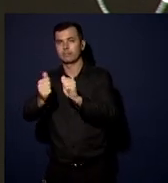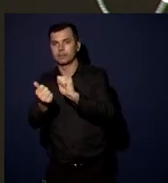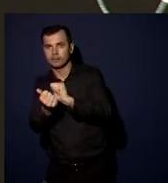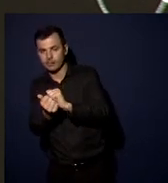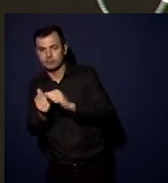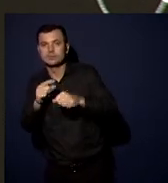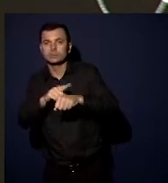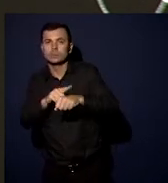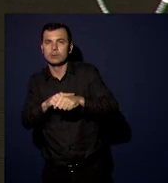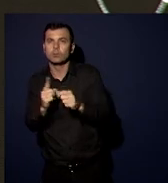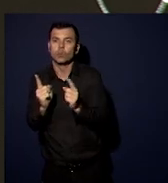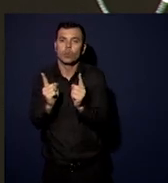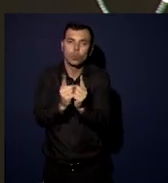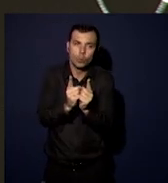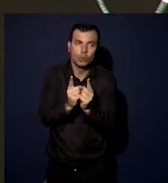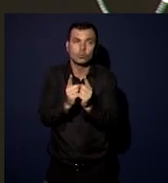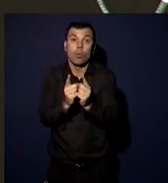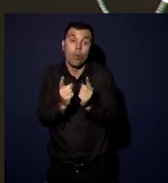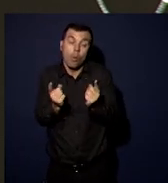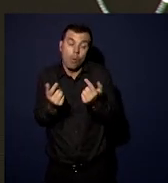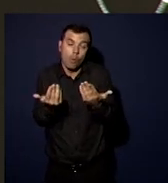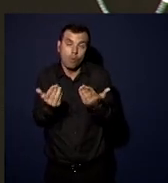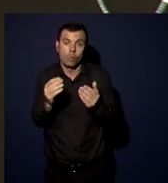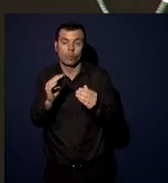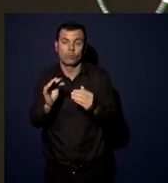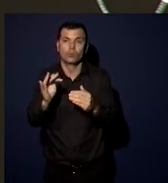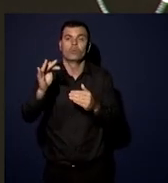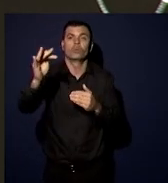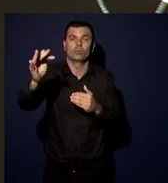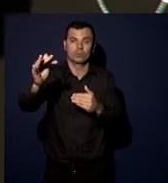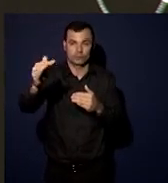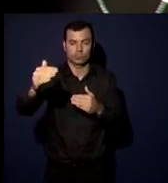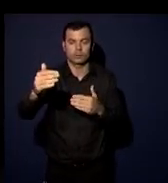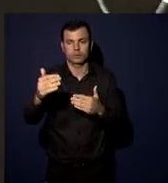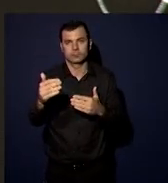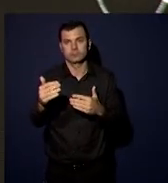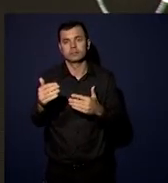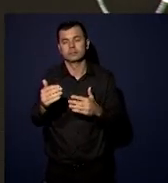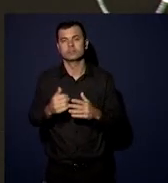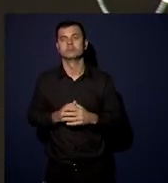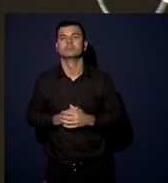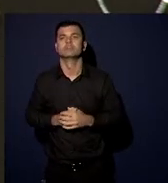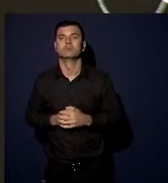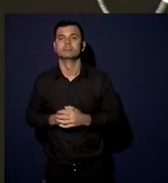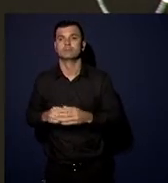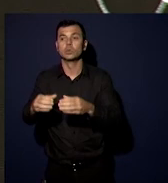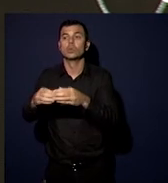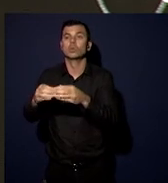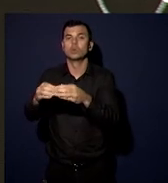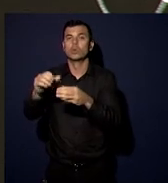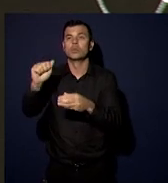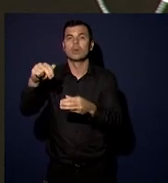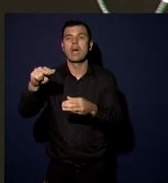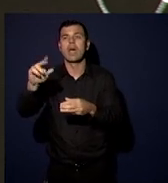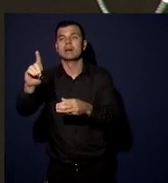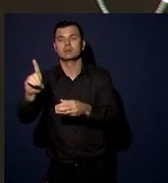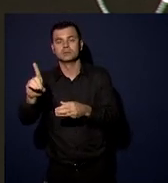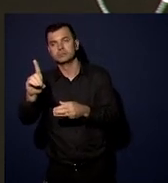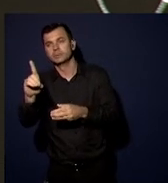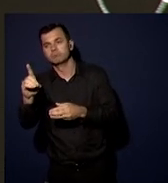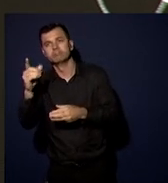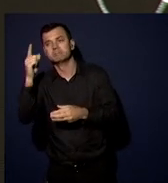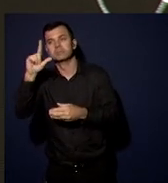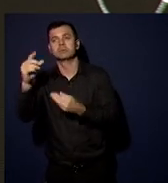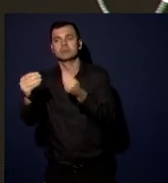prazo como isso Isso idealmente também um visão do grupo end como todo e como isso digamos